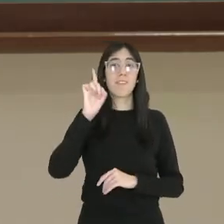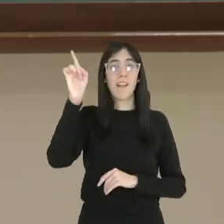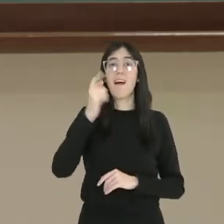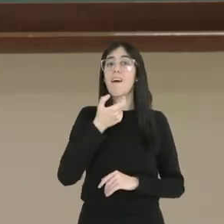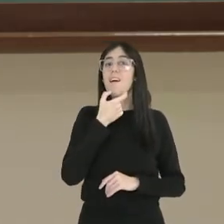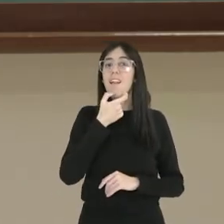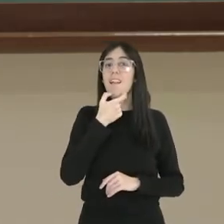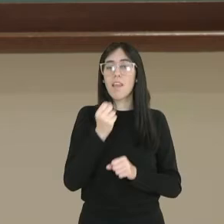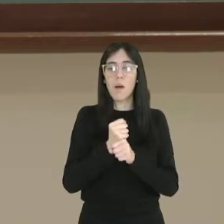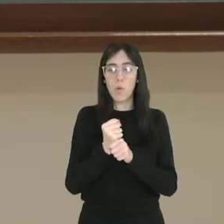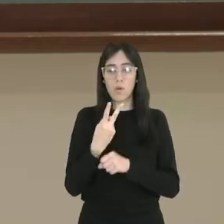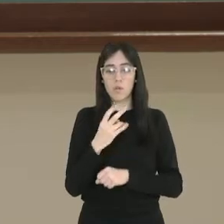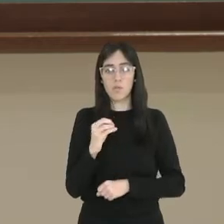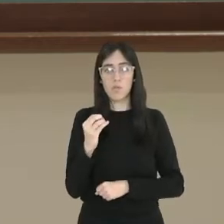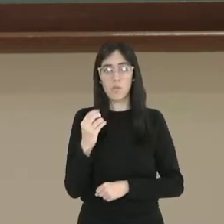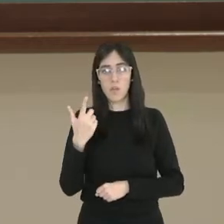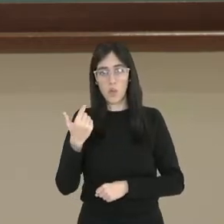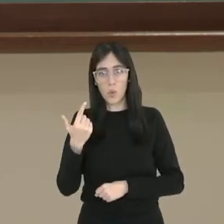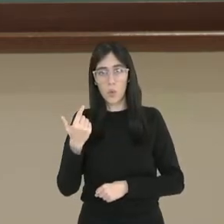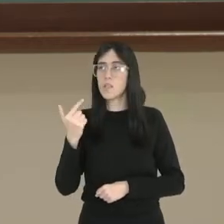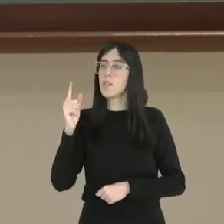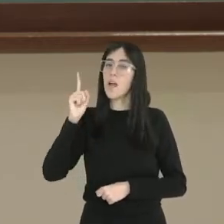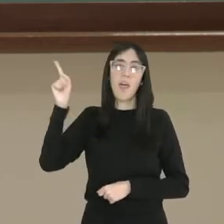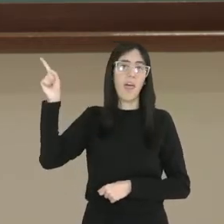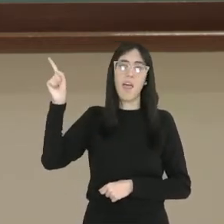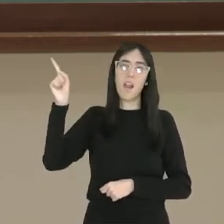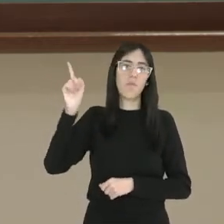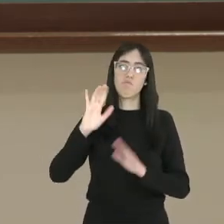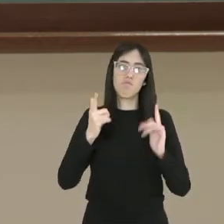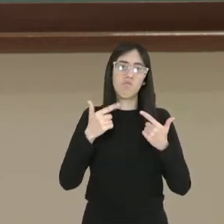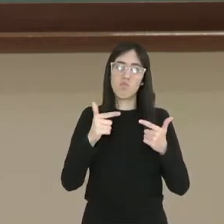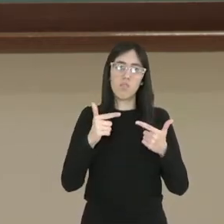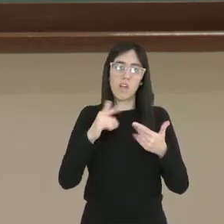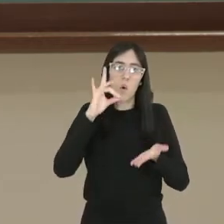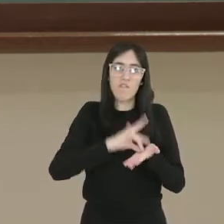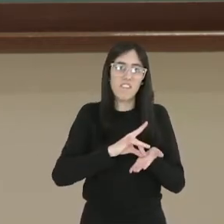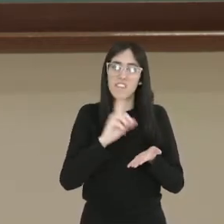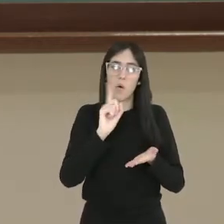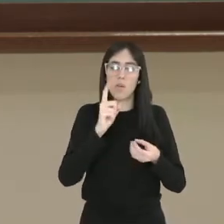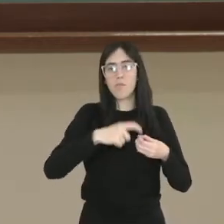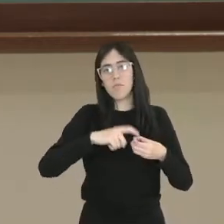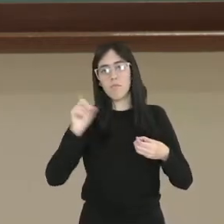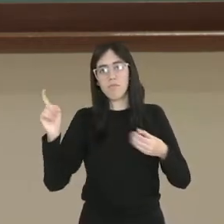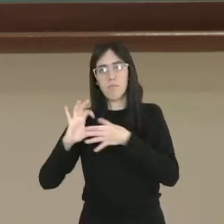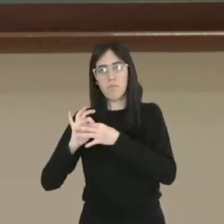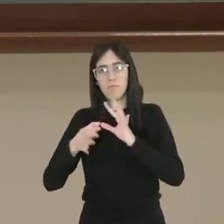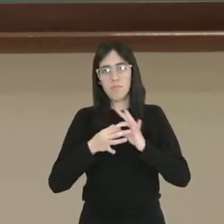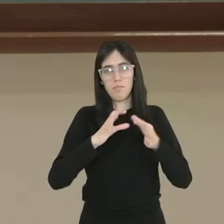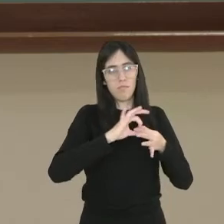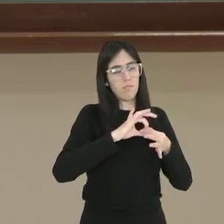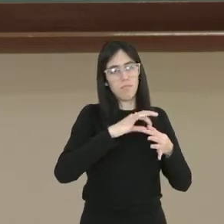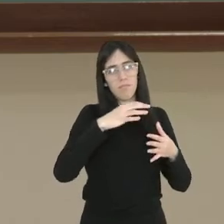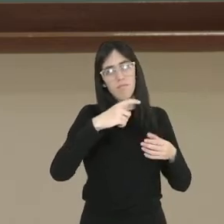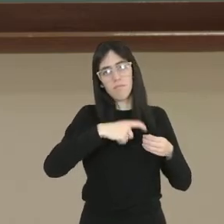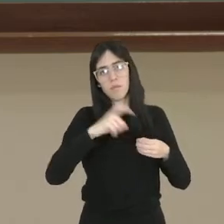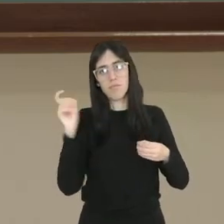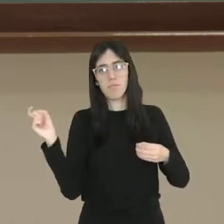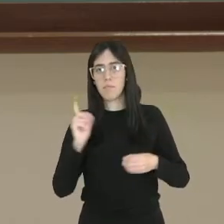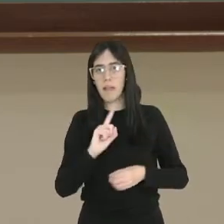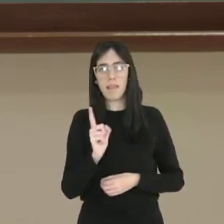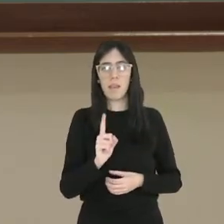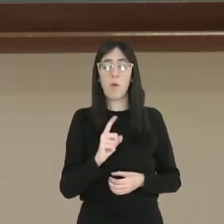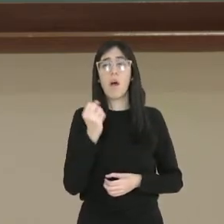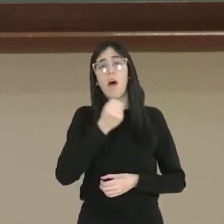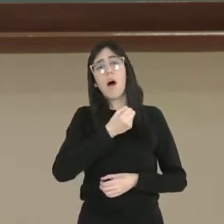ano de 2012, o beisebol já não fazia mais parte do programa olímpico. Sempre tem essa substituição de modalidades, né?